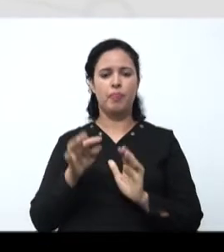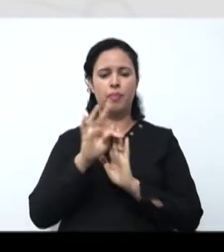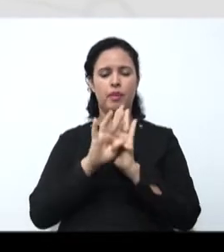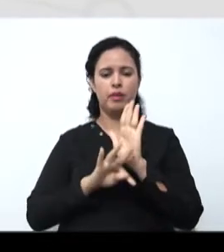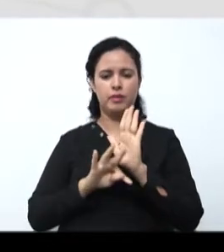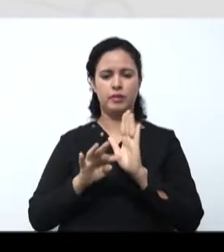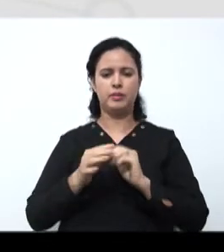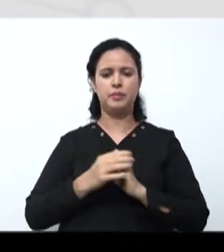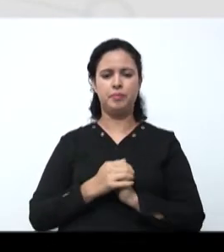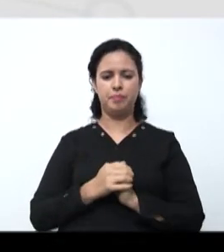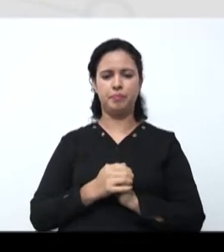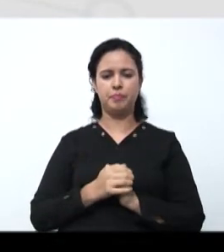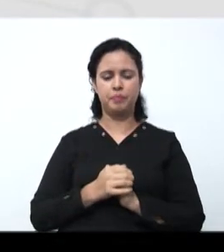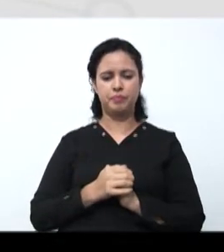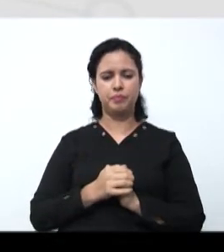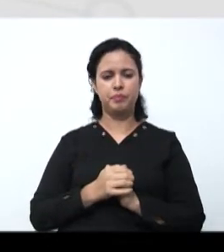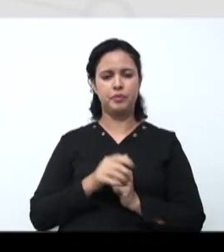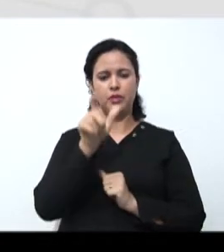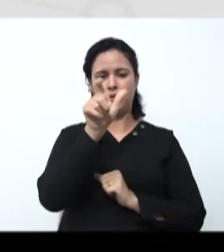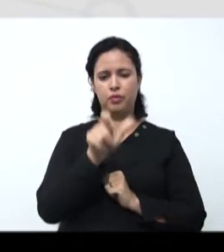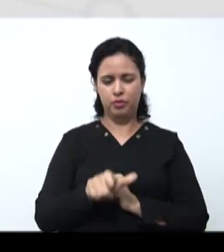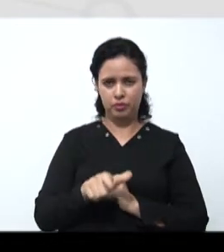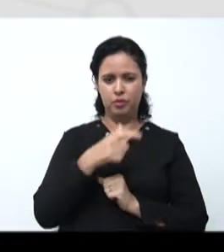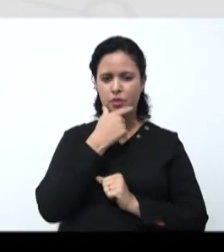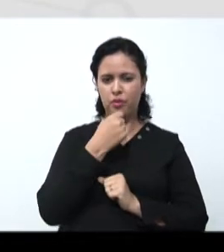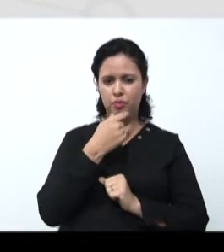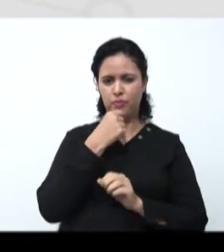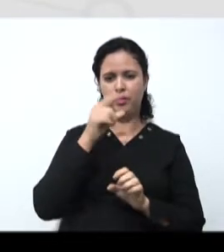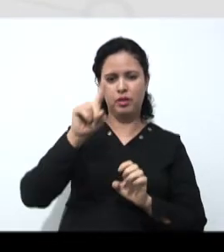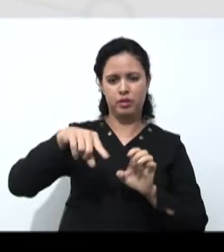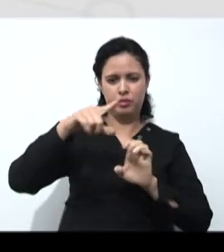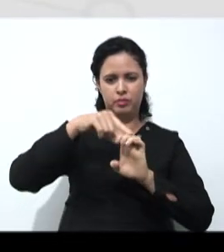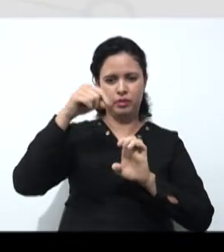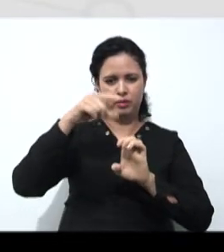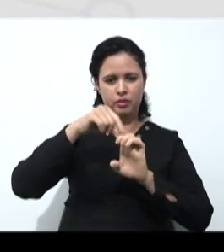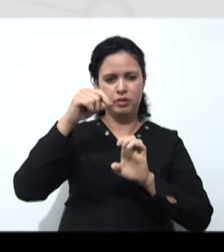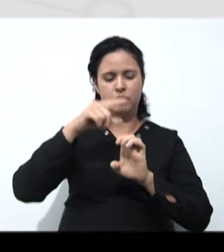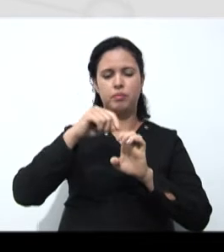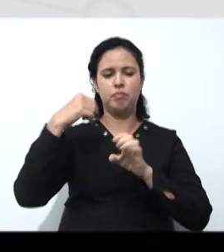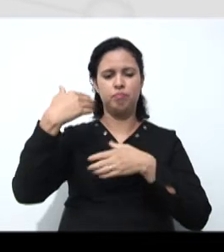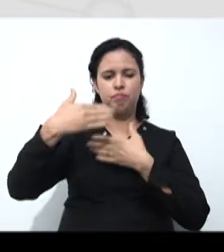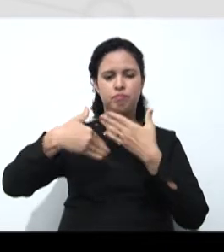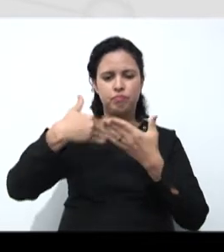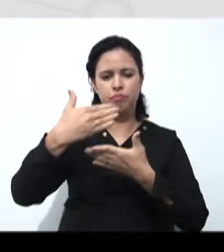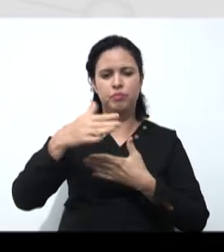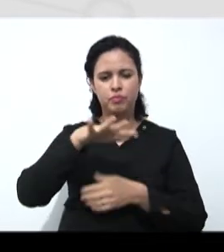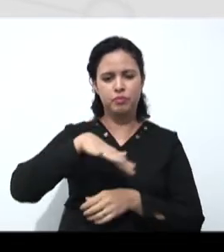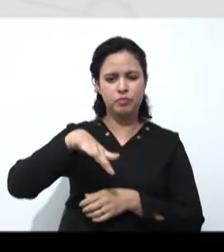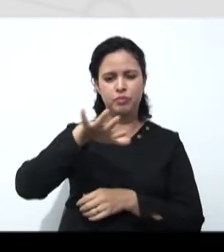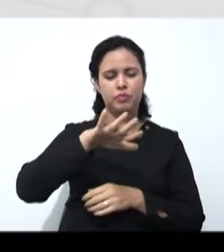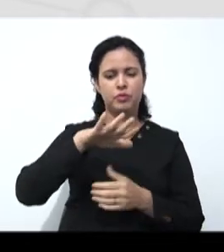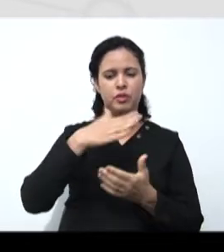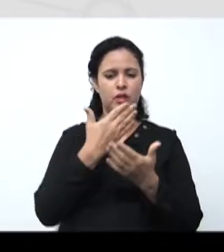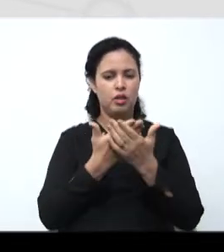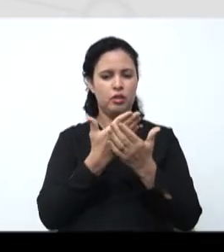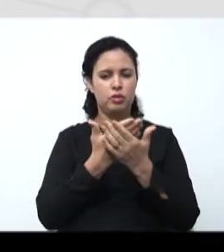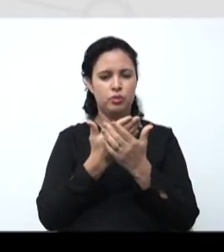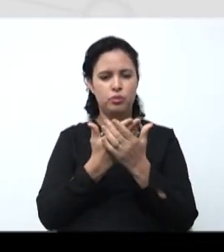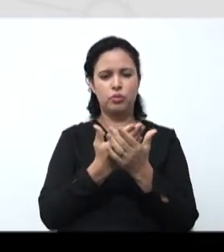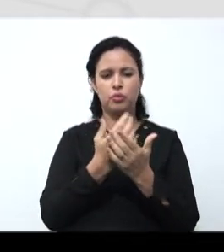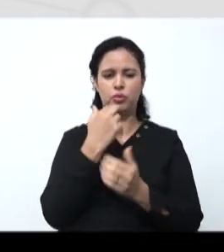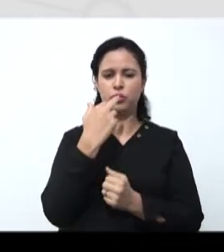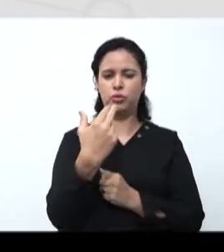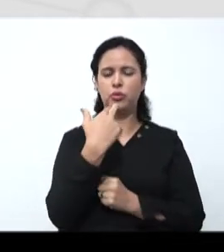então ele vai contar que Samuel é um empreendedor de longa data e atua no ramo da escola de idiomas, contudo, há 1